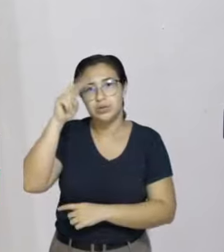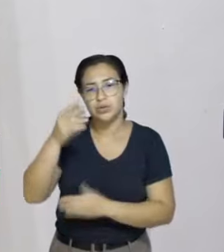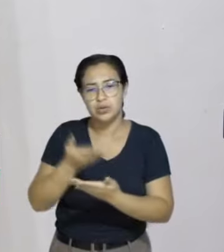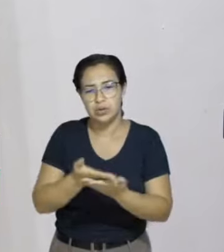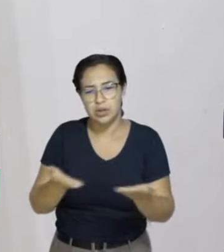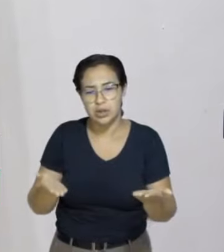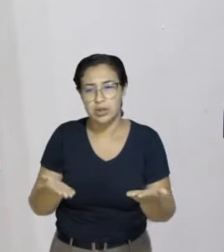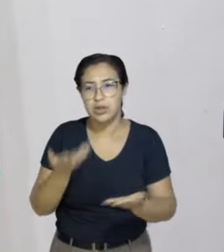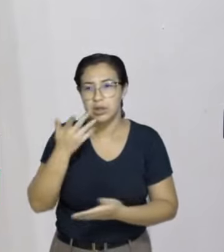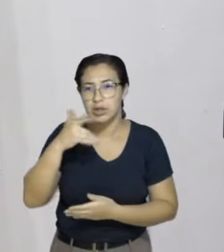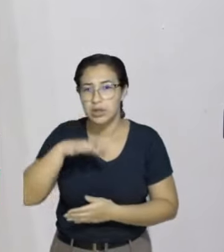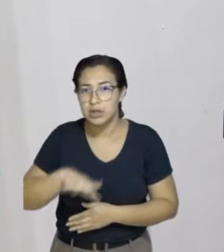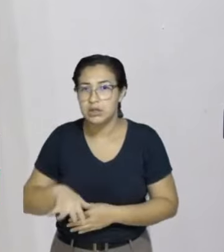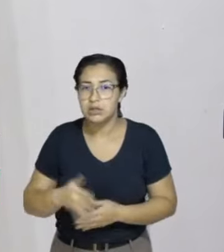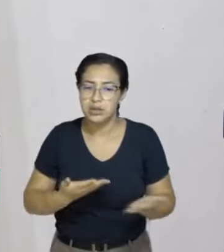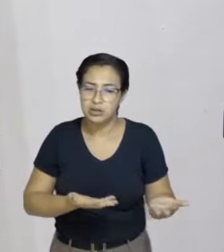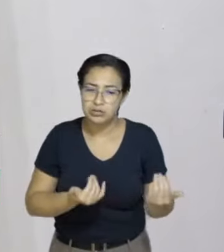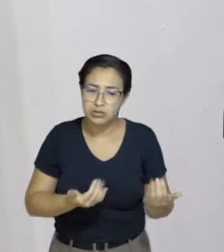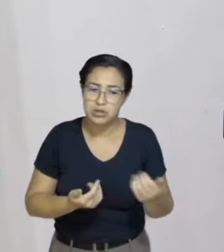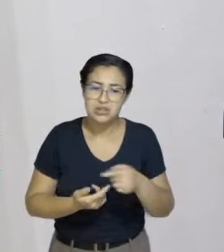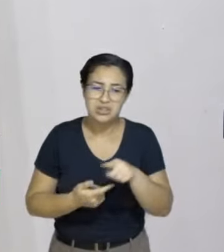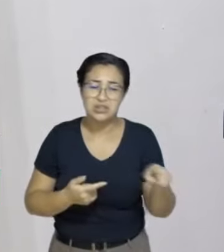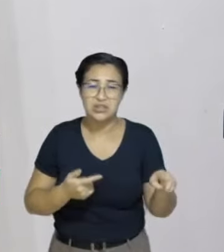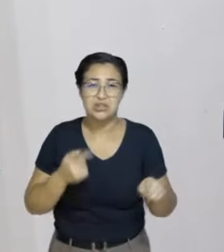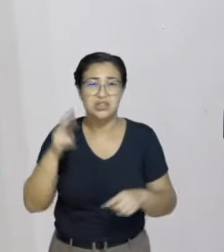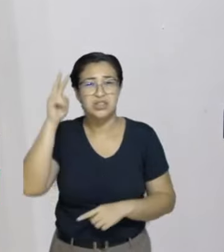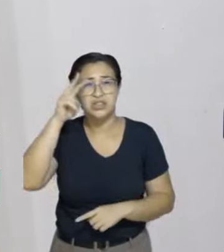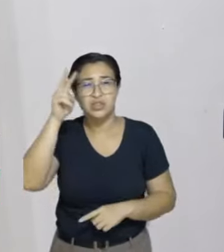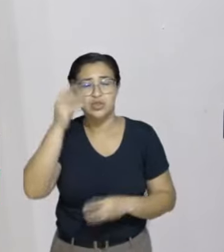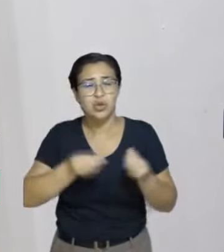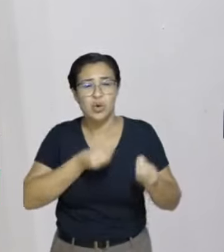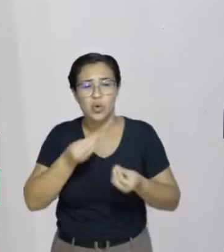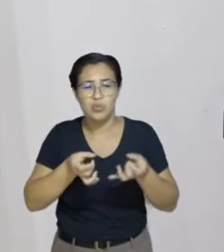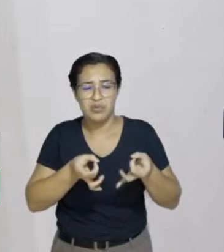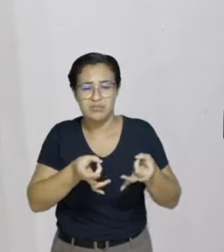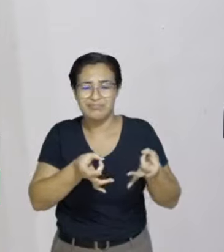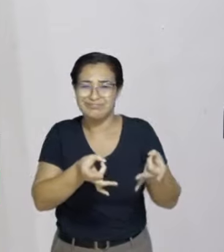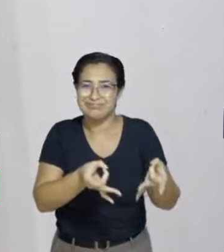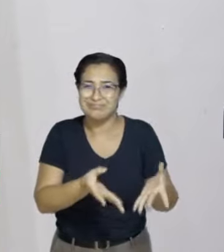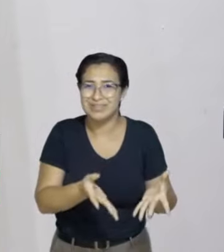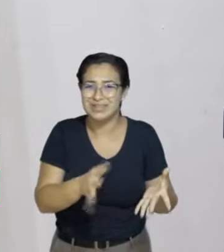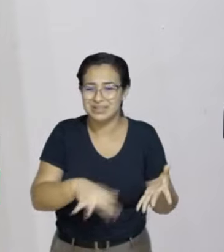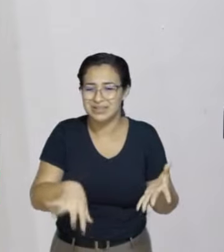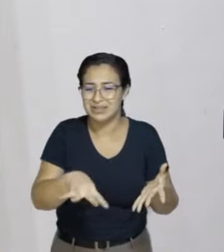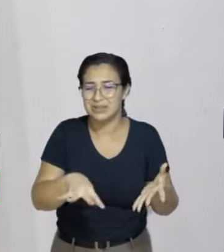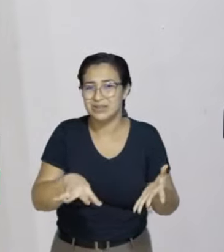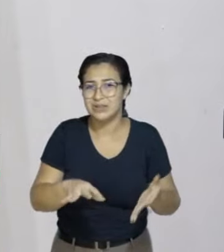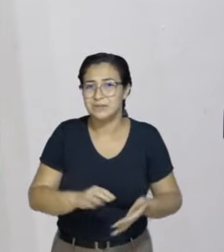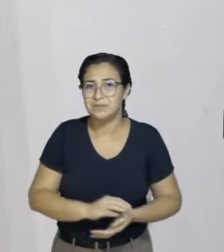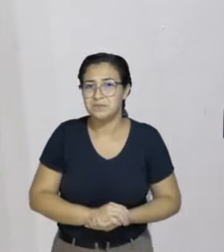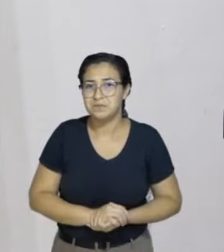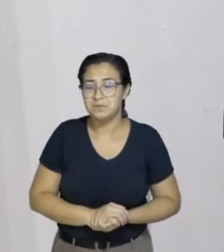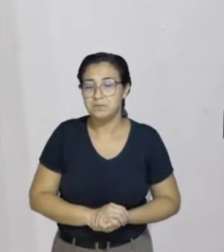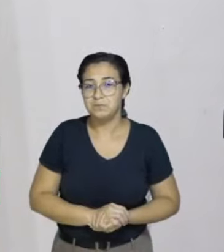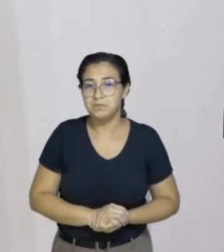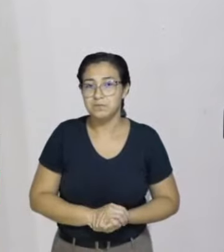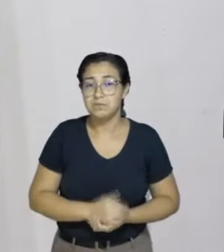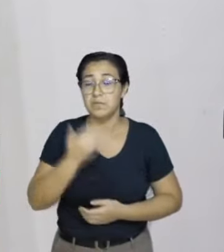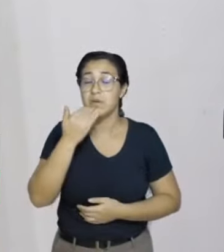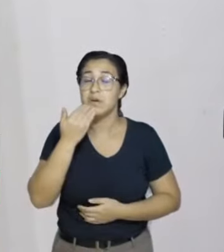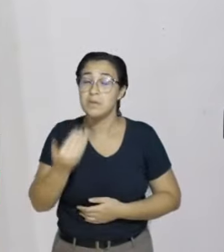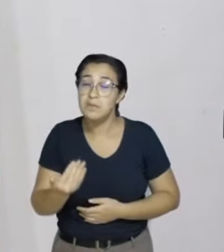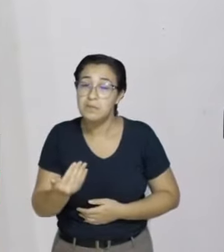que têm suas trajetórias marcadas pelo abandono do ambiente escolar. Faço um apelo,